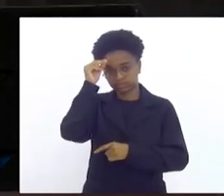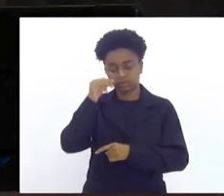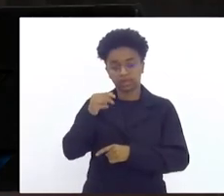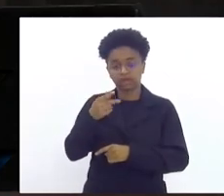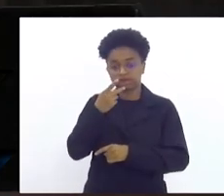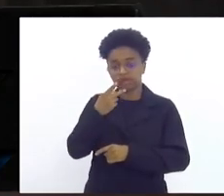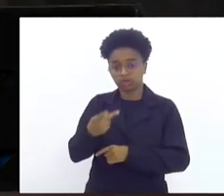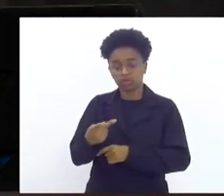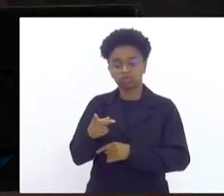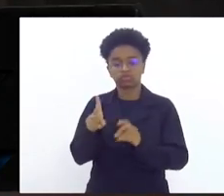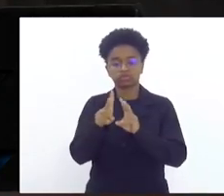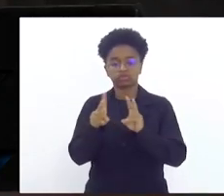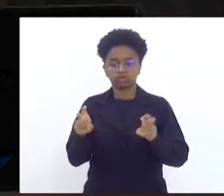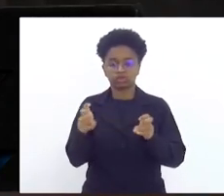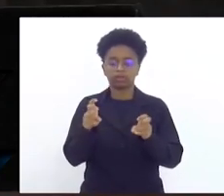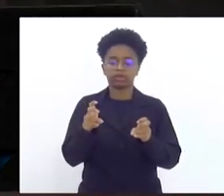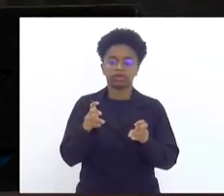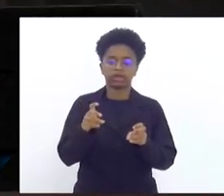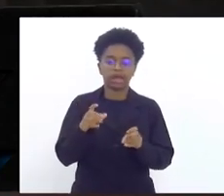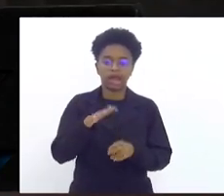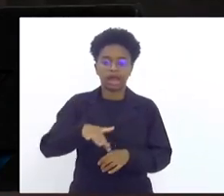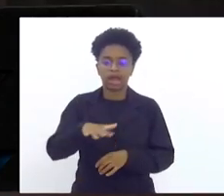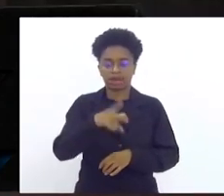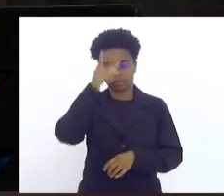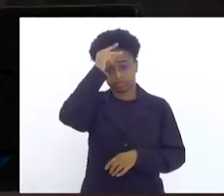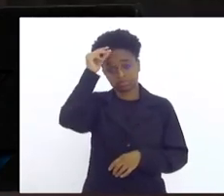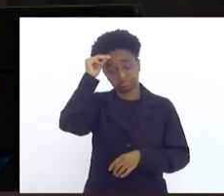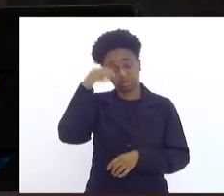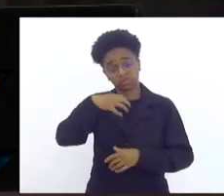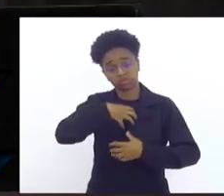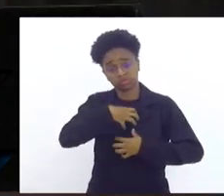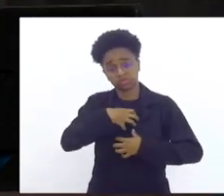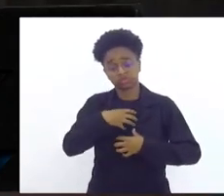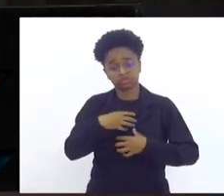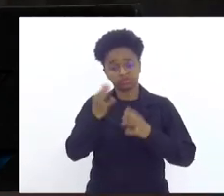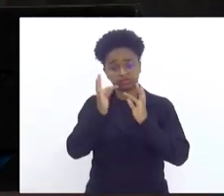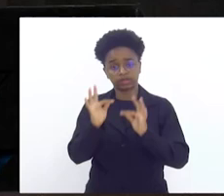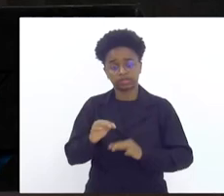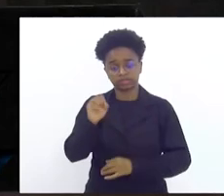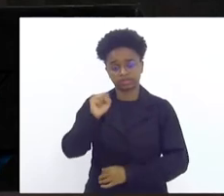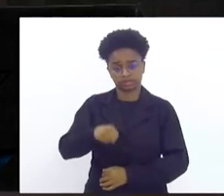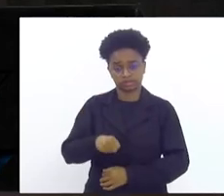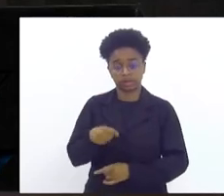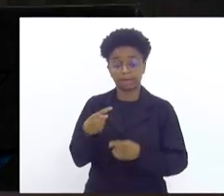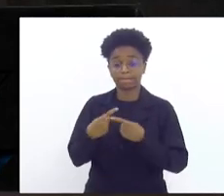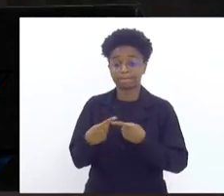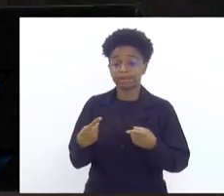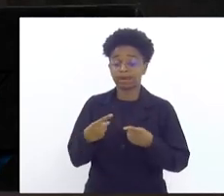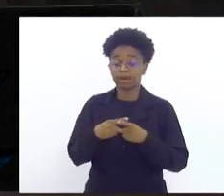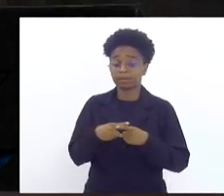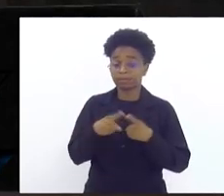referências ao preto Municipal quando cita o meu nome Óbvio me deixa lisonjeado como político mas o momento é de